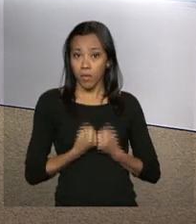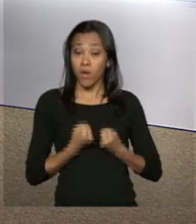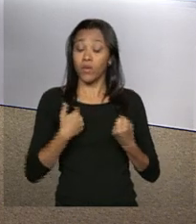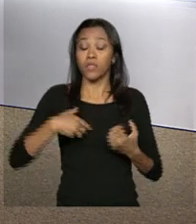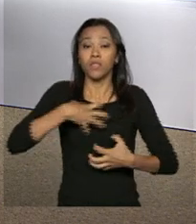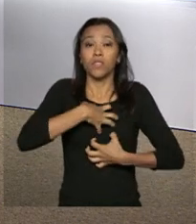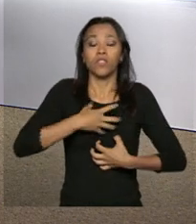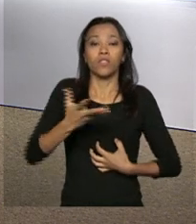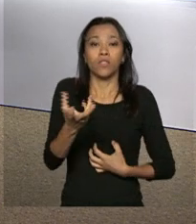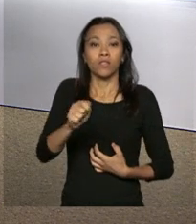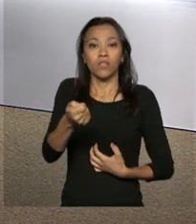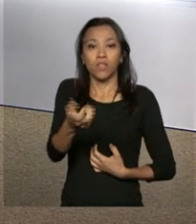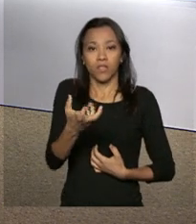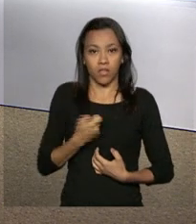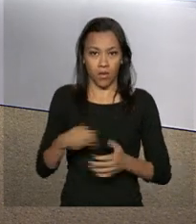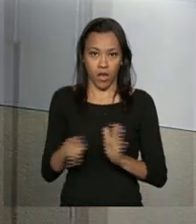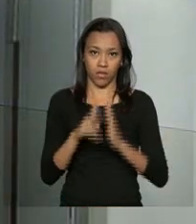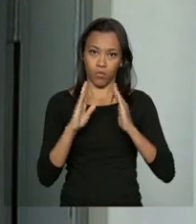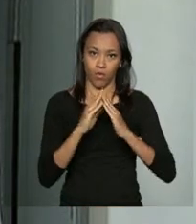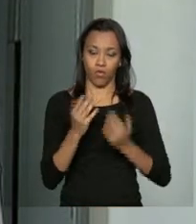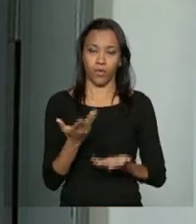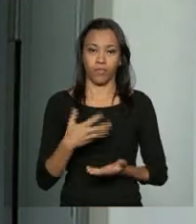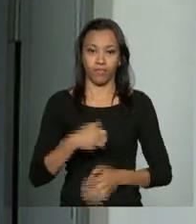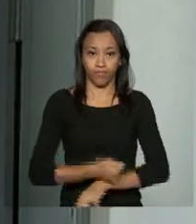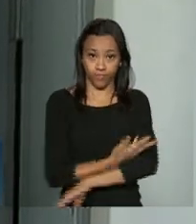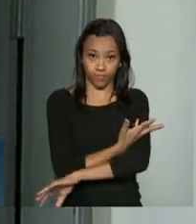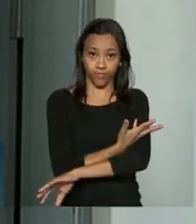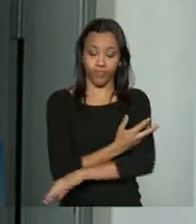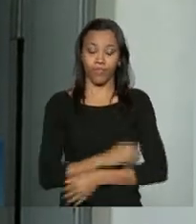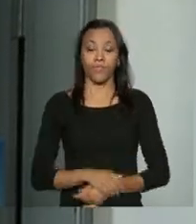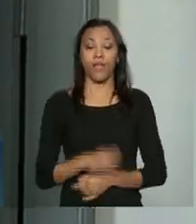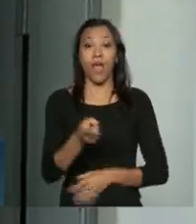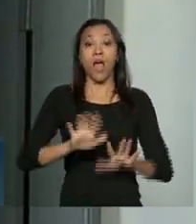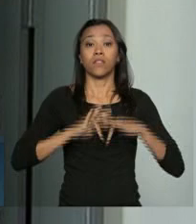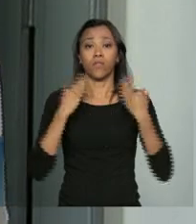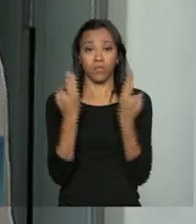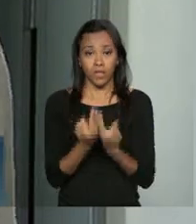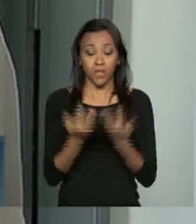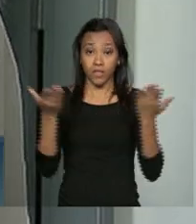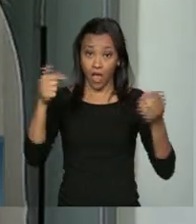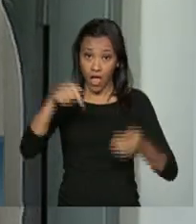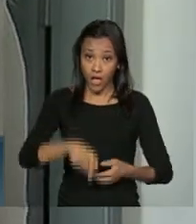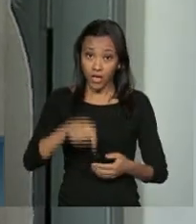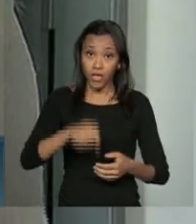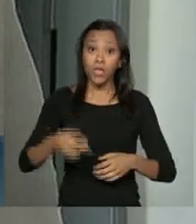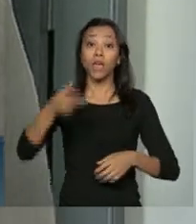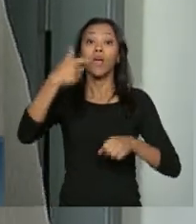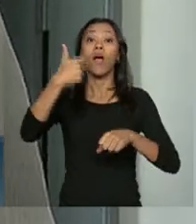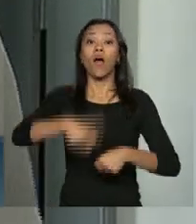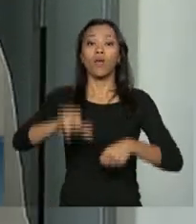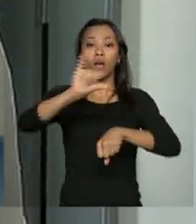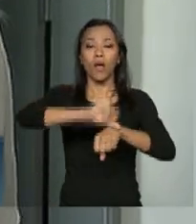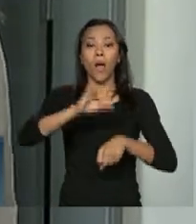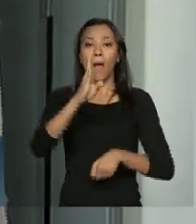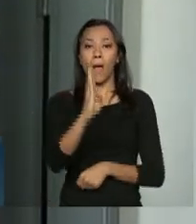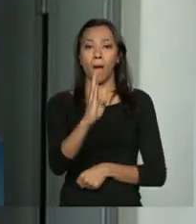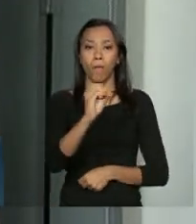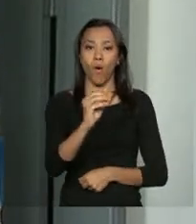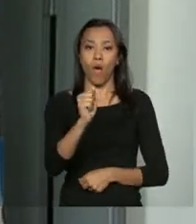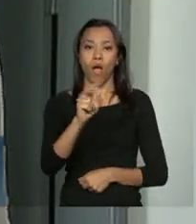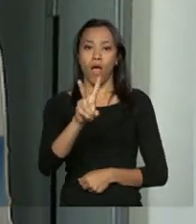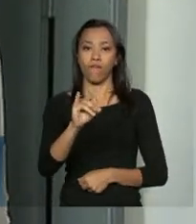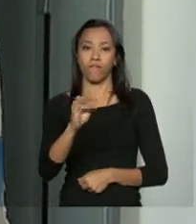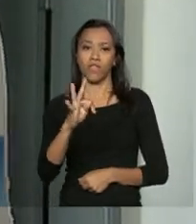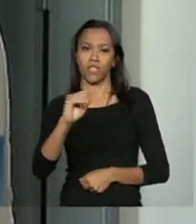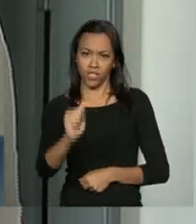de receber as chaves da casa própria. As famílias beneficiadas aqui em Boa Vista se enquadram na faixa 1 do